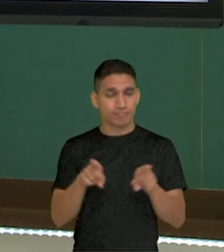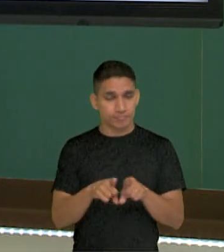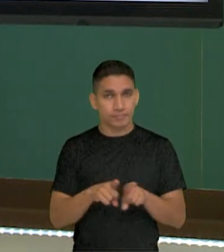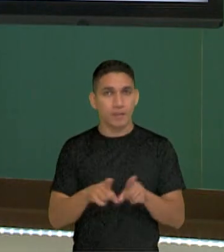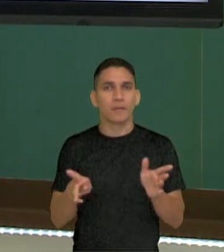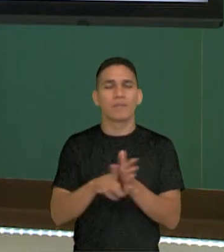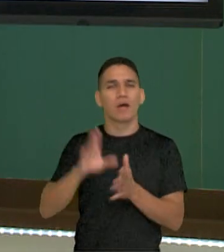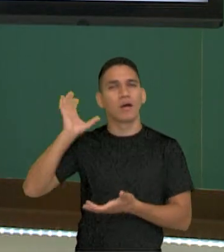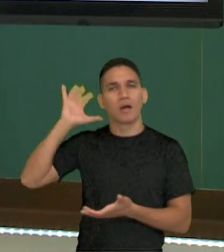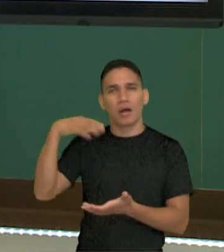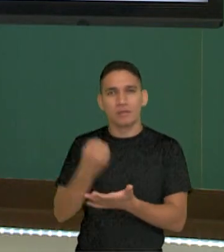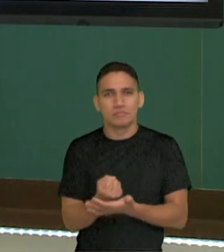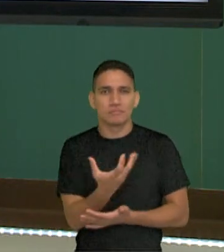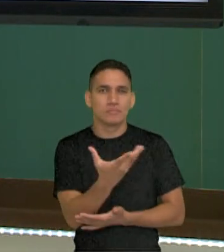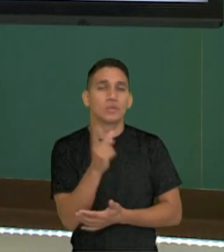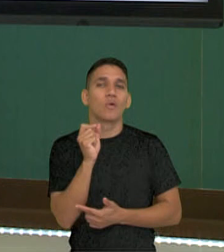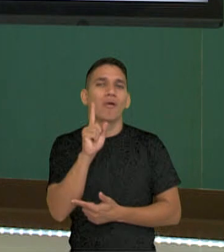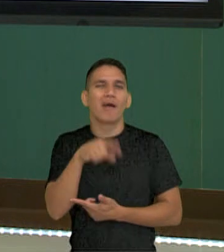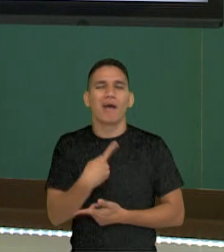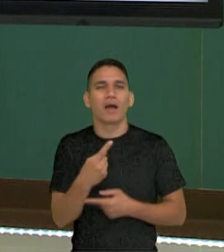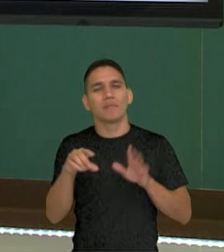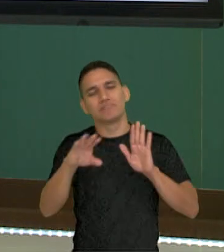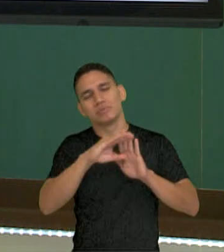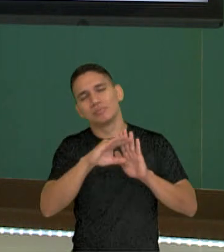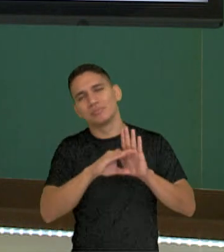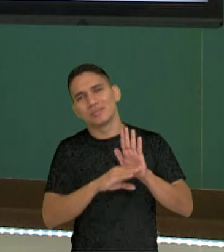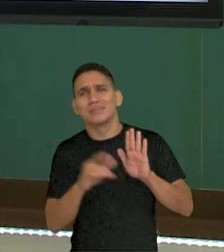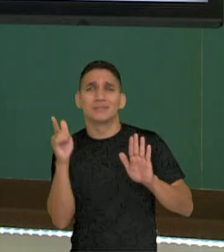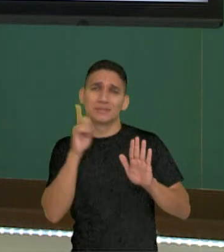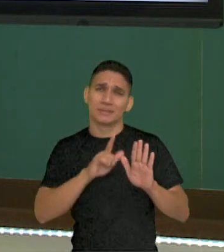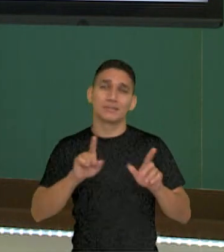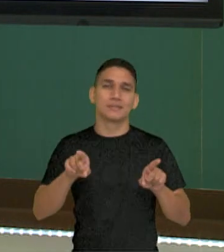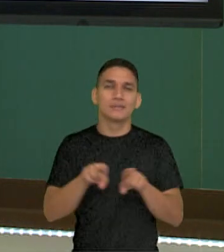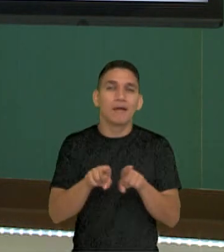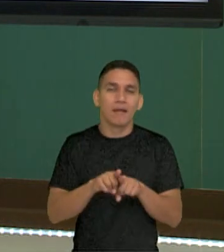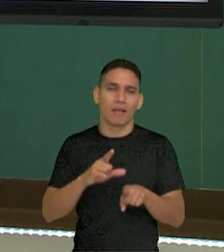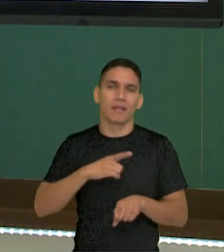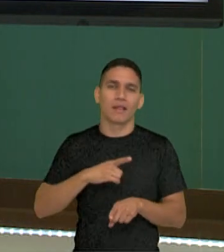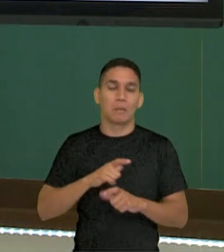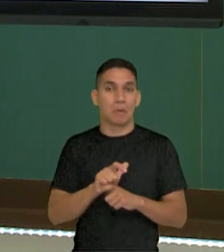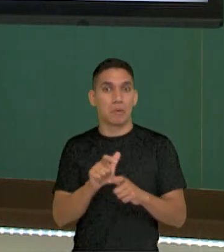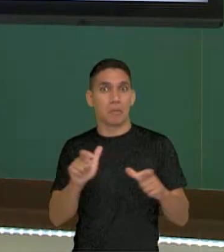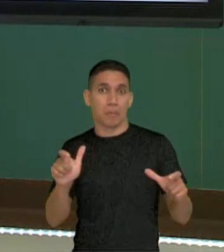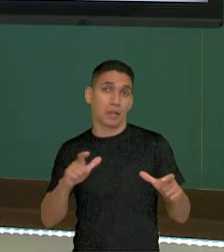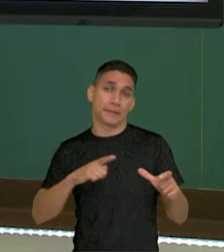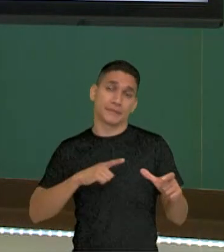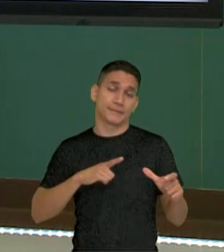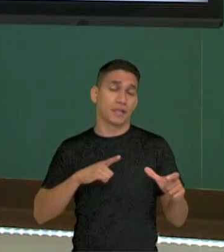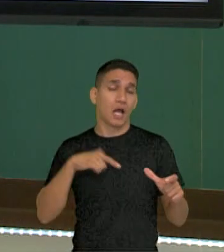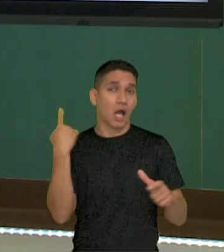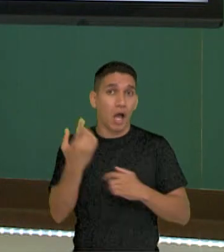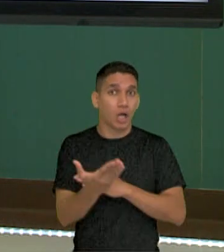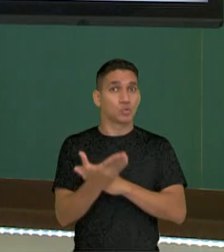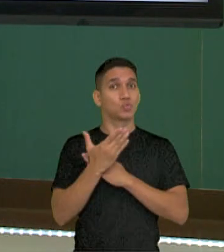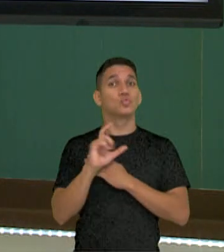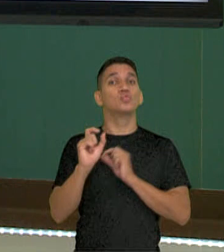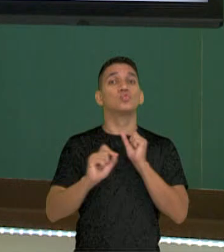é um item, né, que surgiu, né, essa demanda tão grande, que nos ajuda,